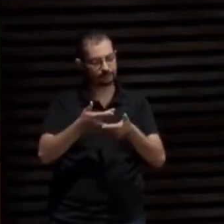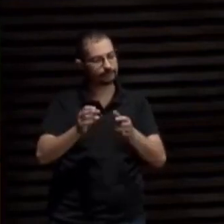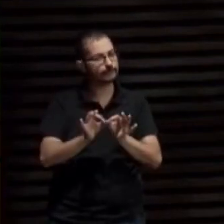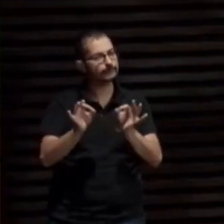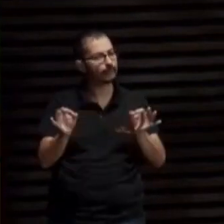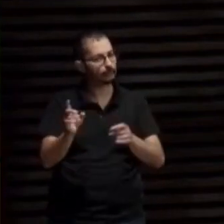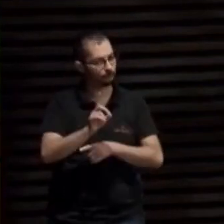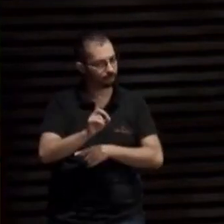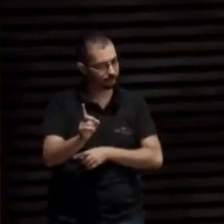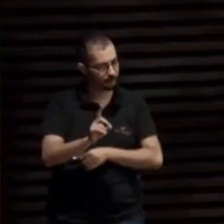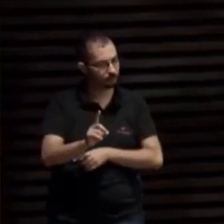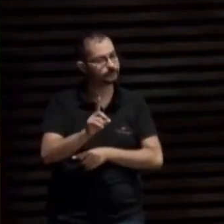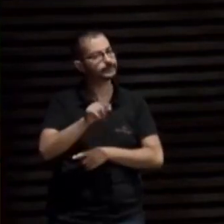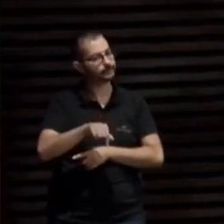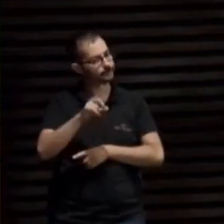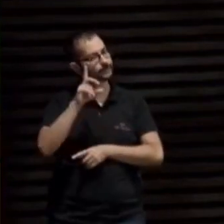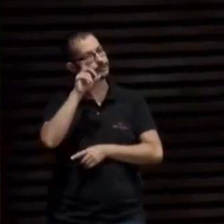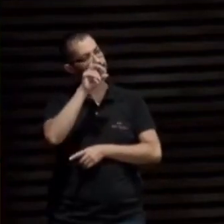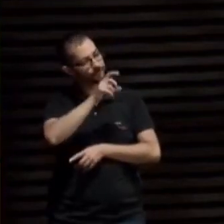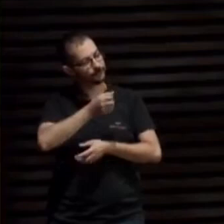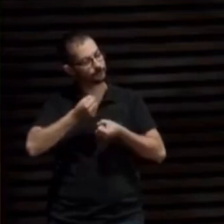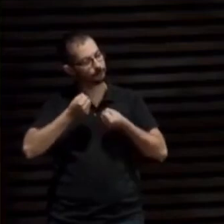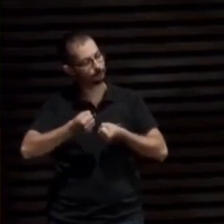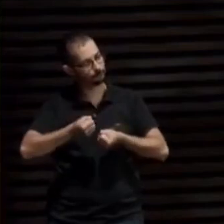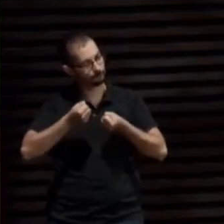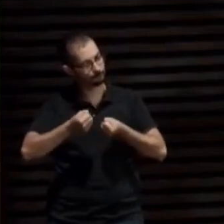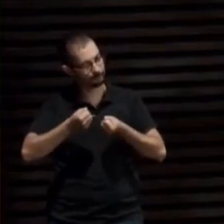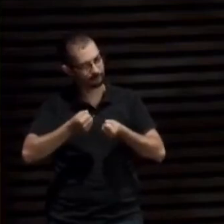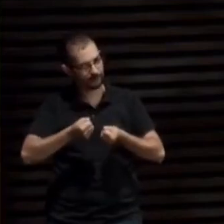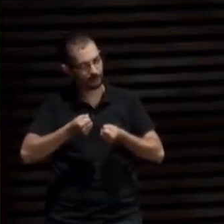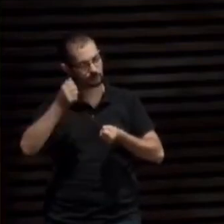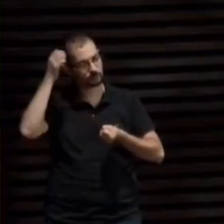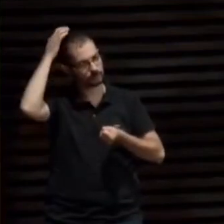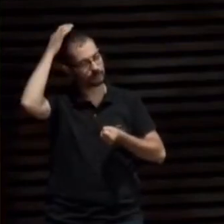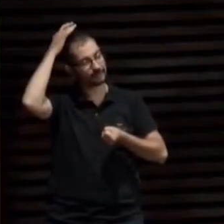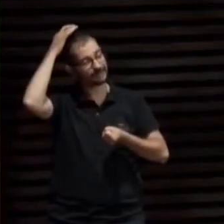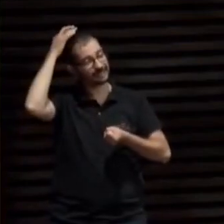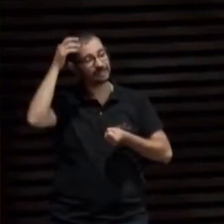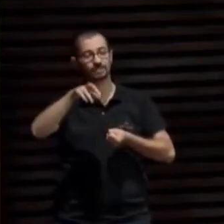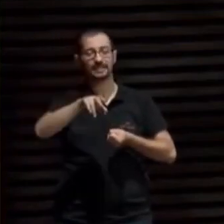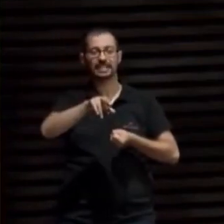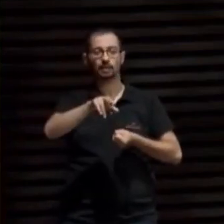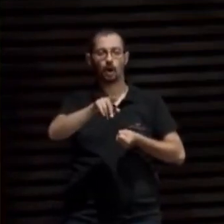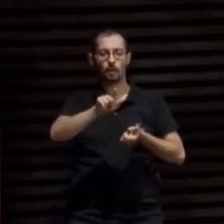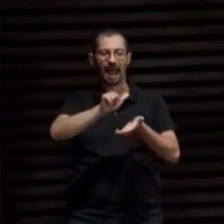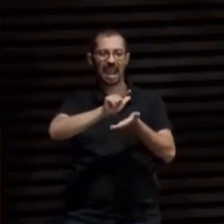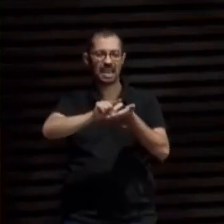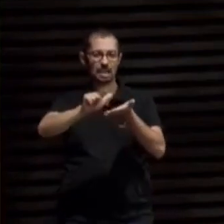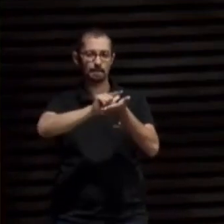ser bastante complicado e é uma coisa maravilhosa também para peneirar, porque